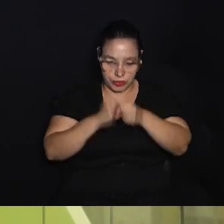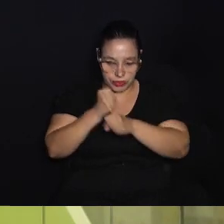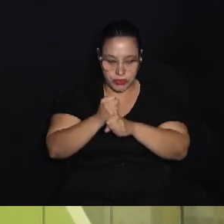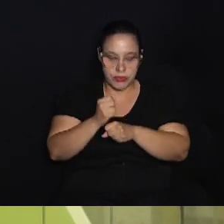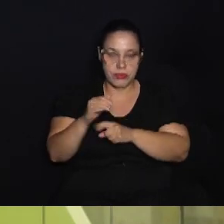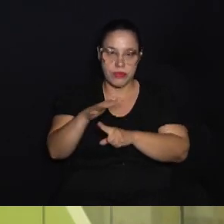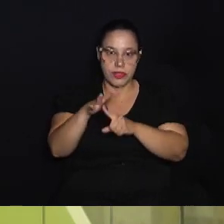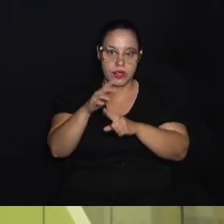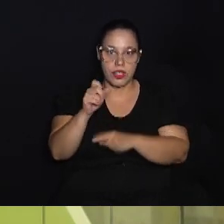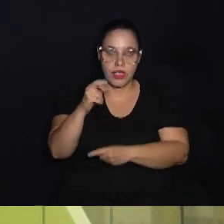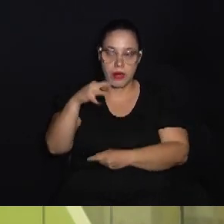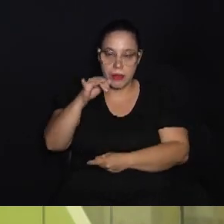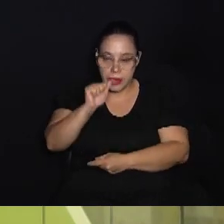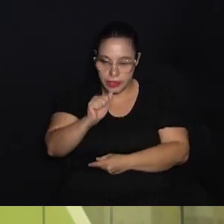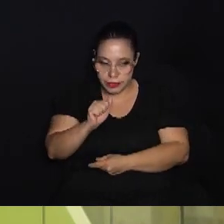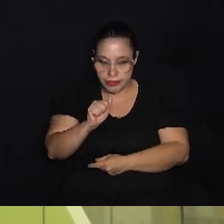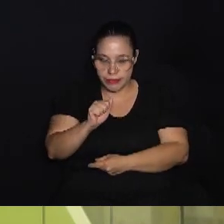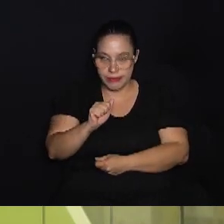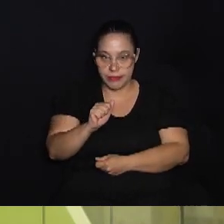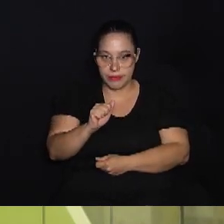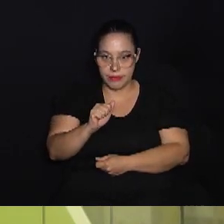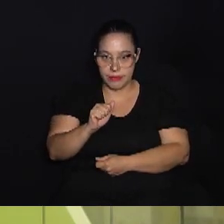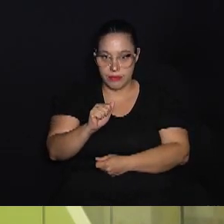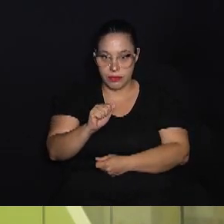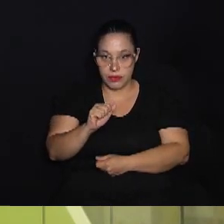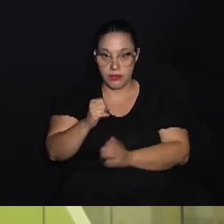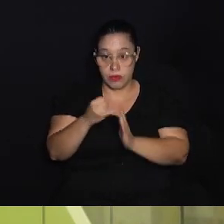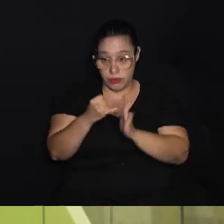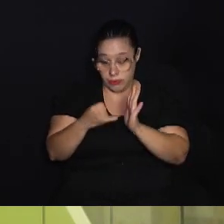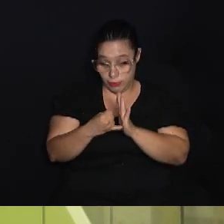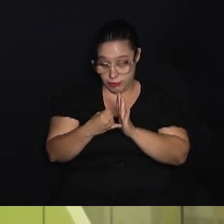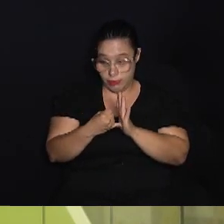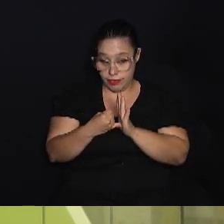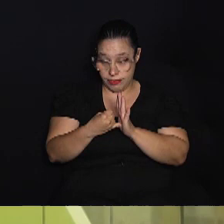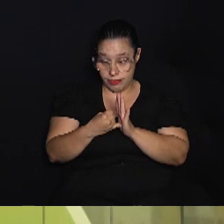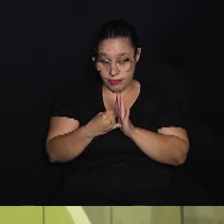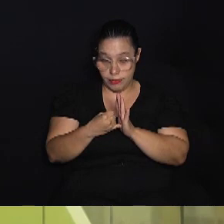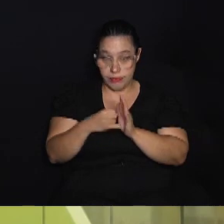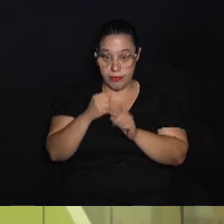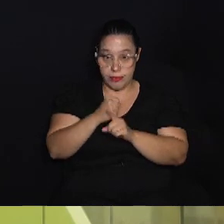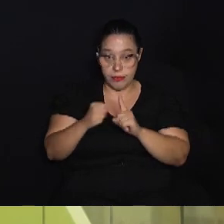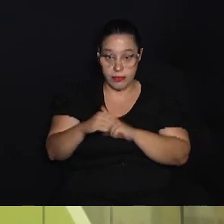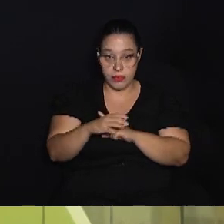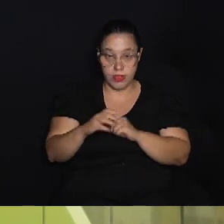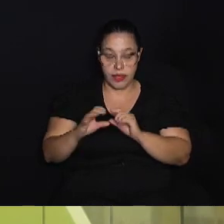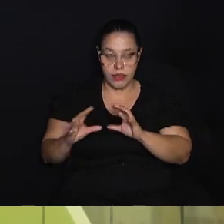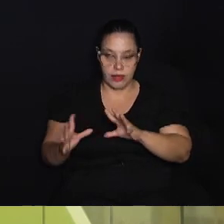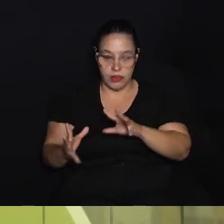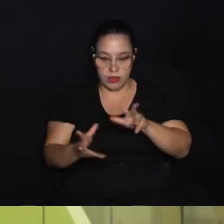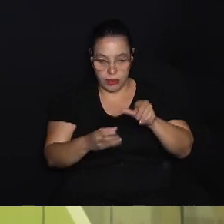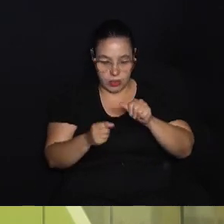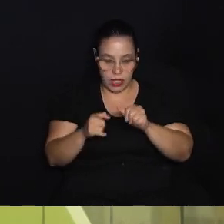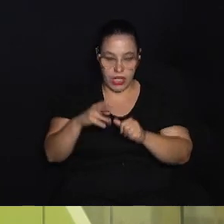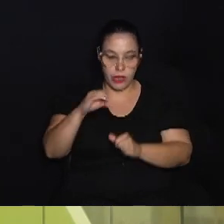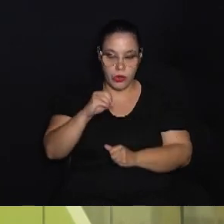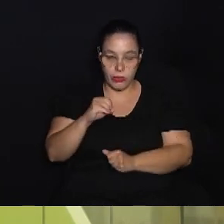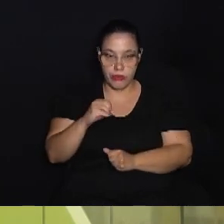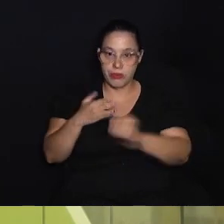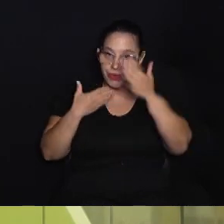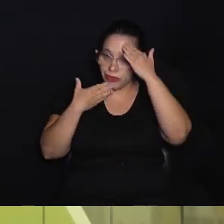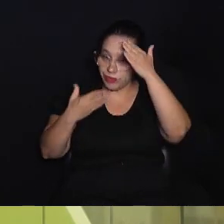Giro Ambiental de hoje a gente convidou a Tamara Figueiredo, que é Relações Institucionais da Associação Brasileira de Reciclagem